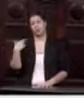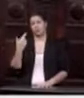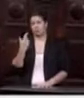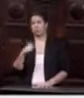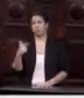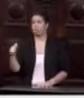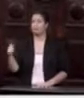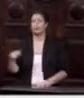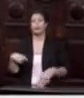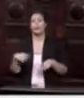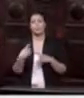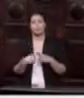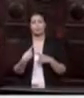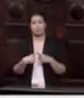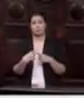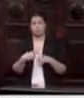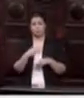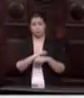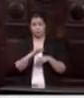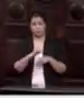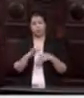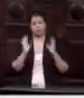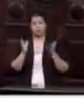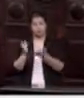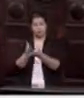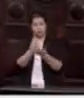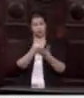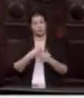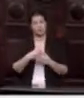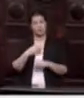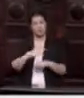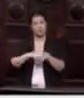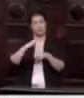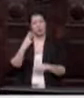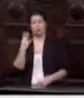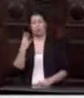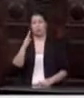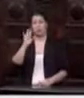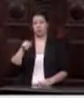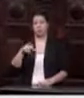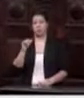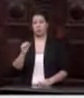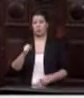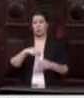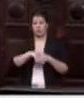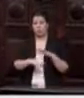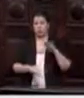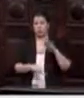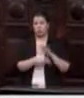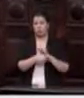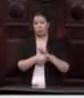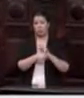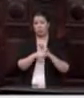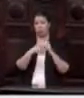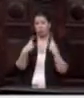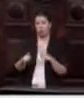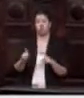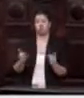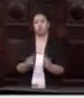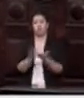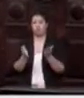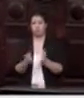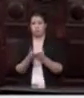que, apesar do Estado arrecadar quase 4 bilhões com o Fundo Estadual de Combate à Pobreza, ele esteja